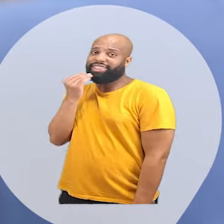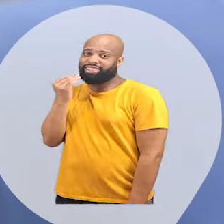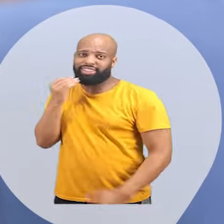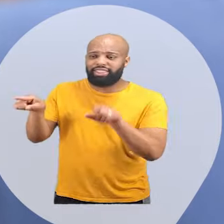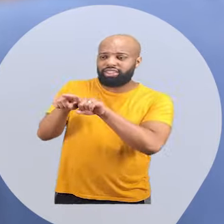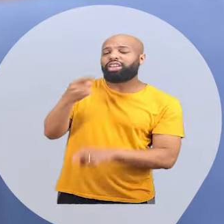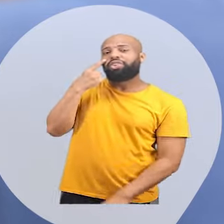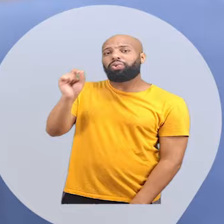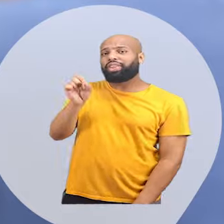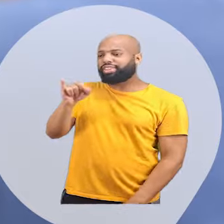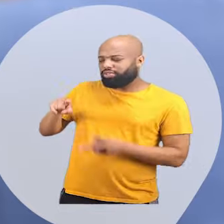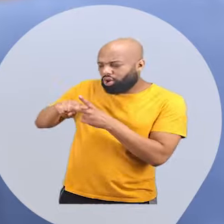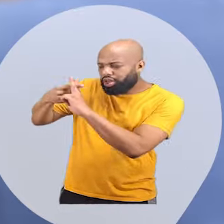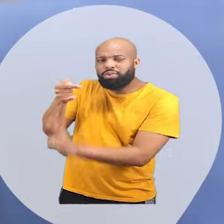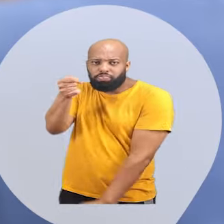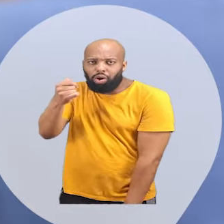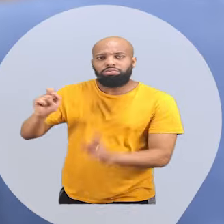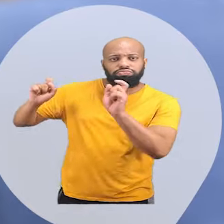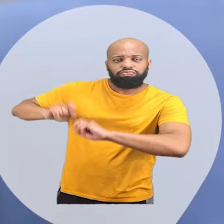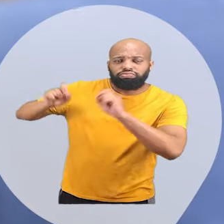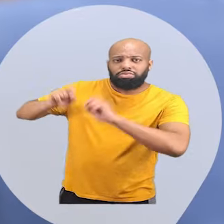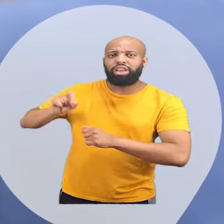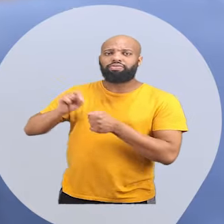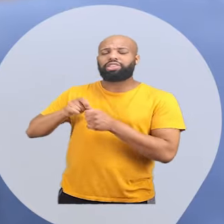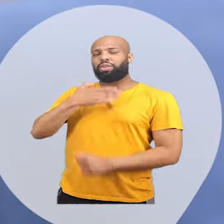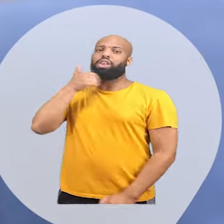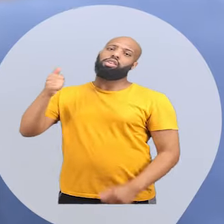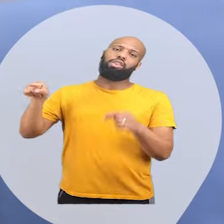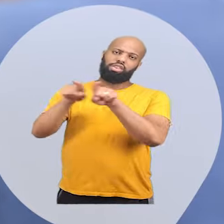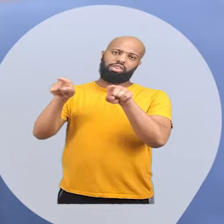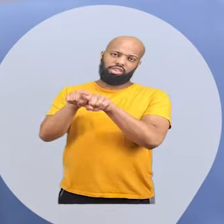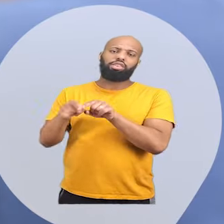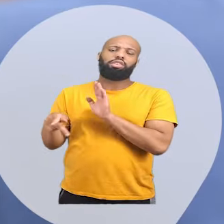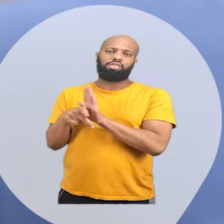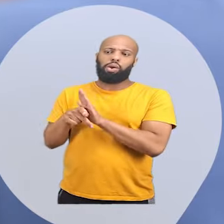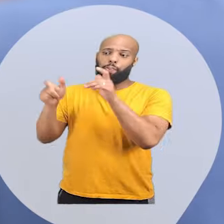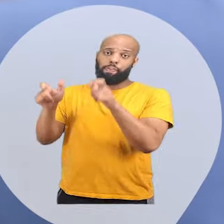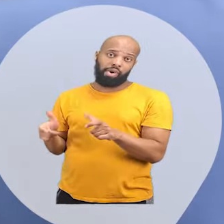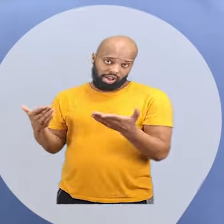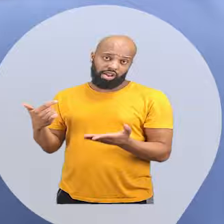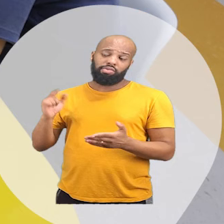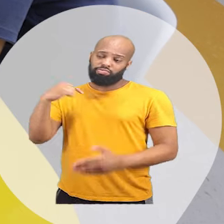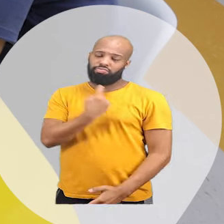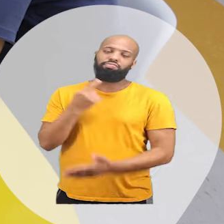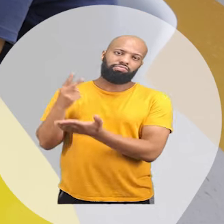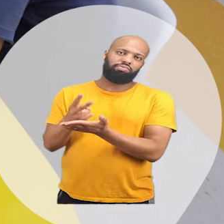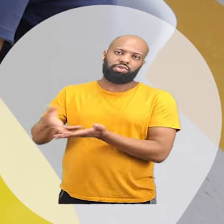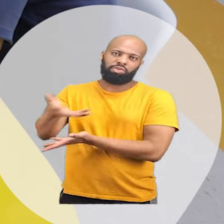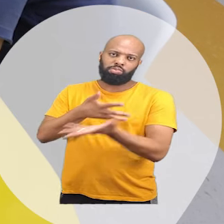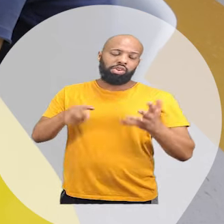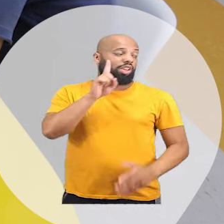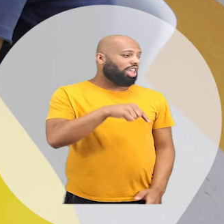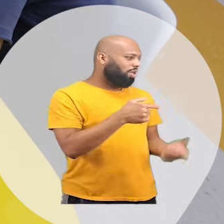oportunidade assim que talvez uma pequena coisa possa ocasionar uma grande melhora no estabelecimento né então a gente sempre